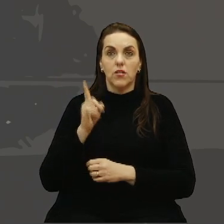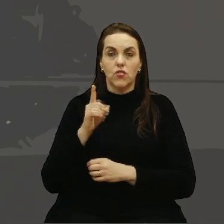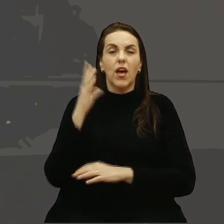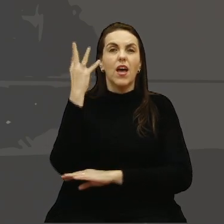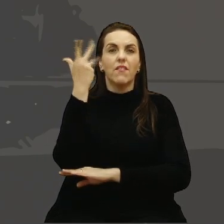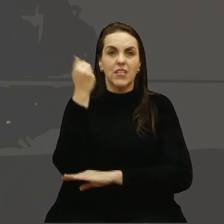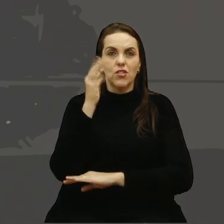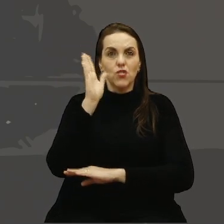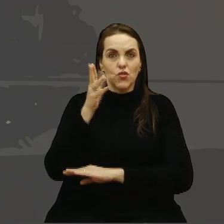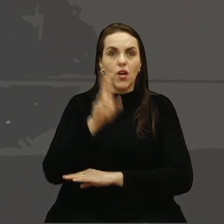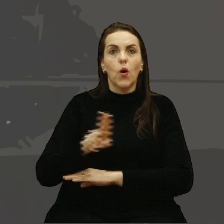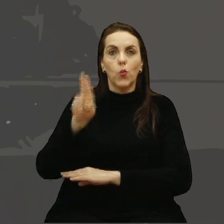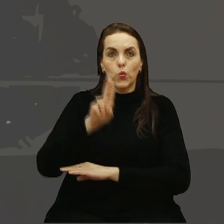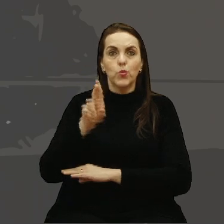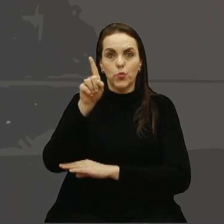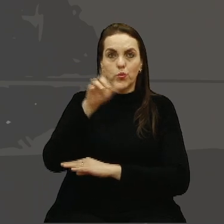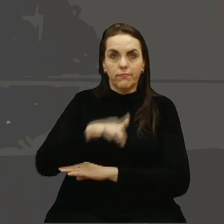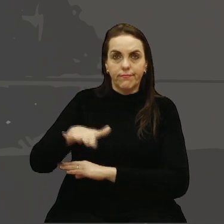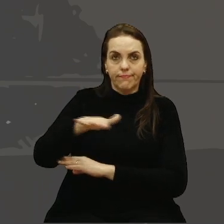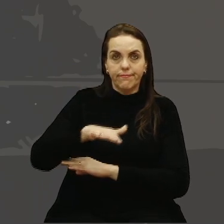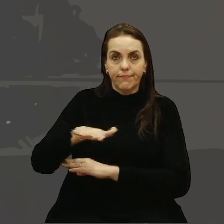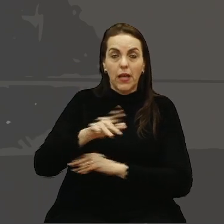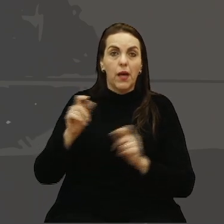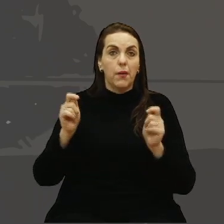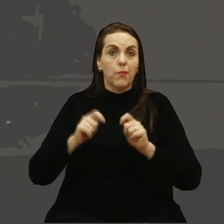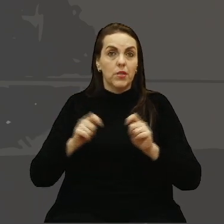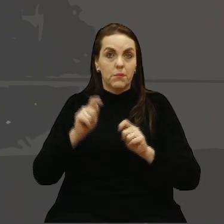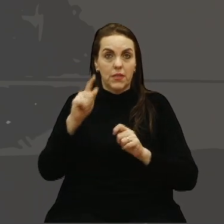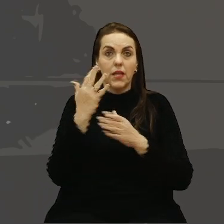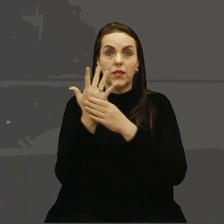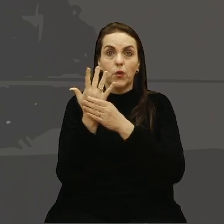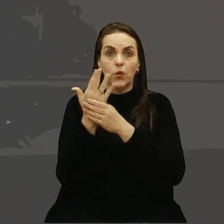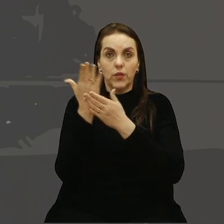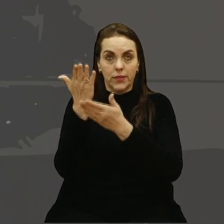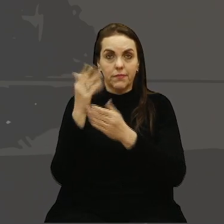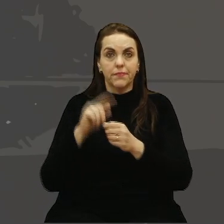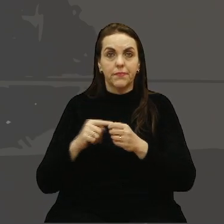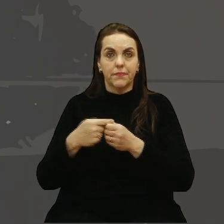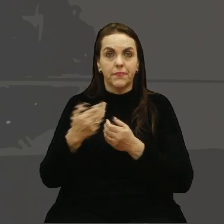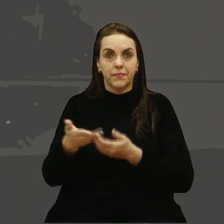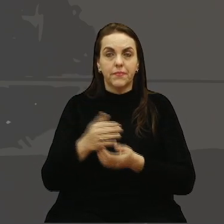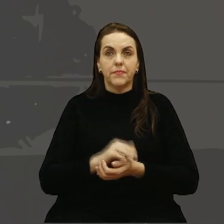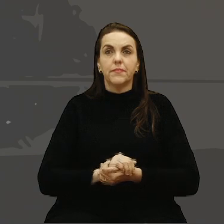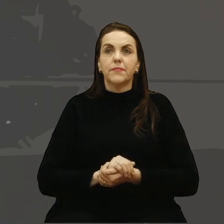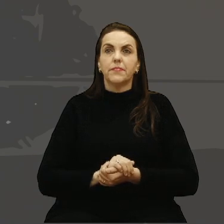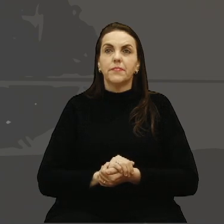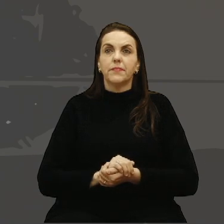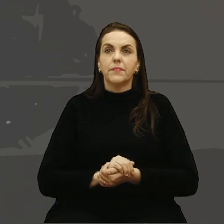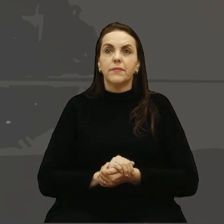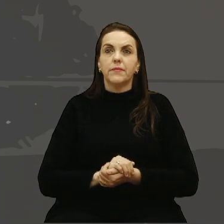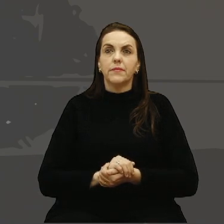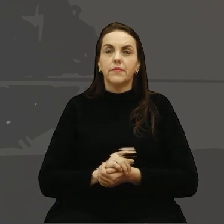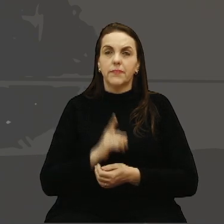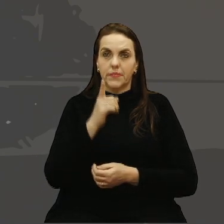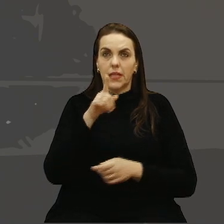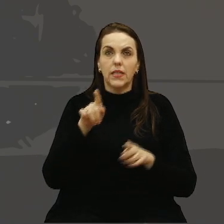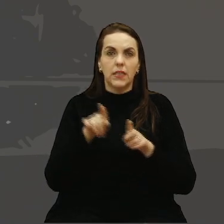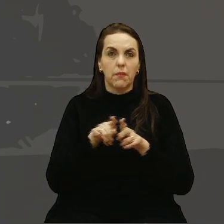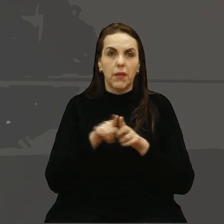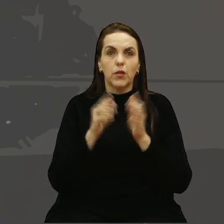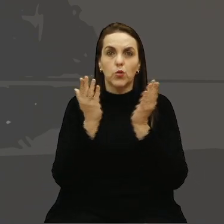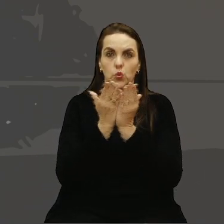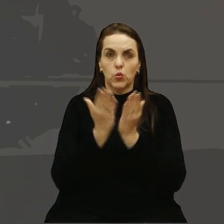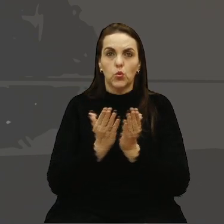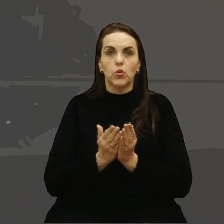espaço. É um dos locais que é possível que nós tenhamos, então, a URGS na nossa cidade. Pode passar. Aqui também é o estudo, como